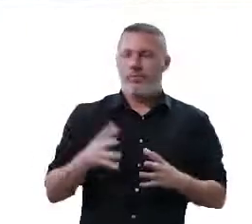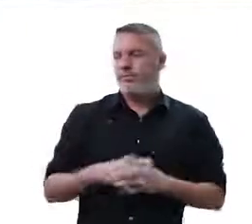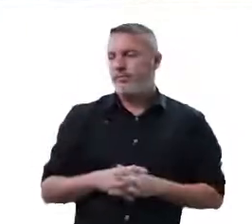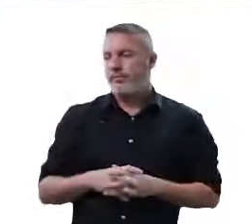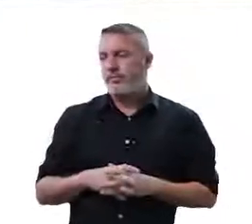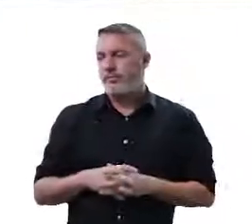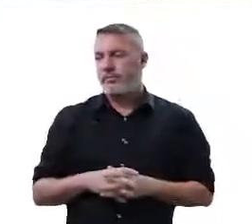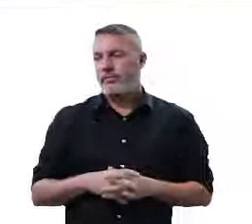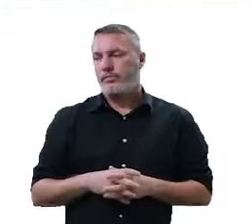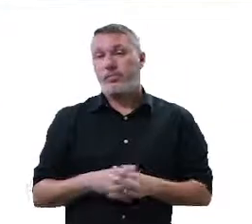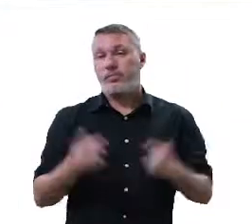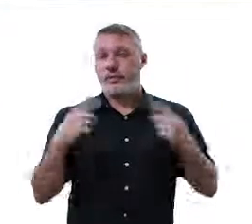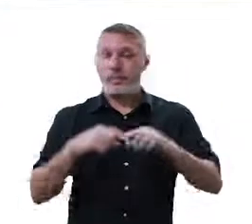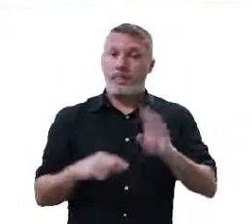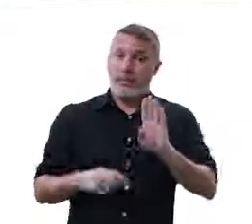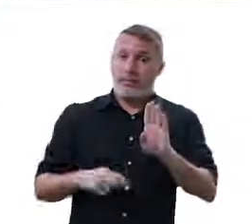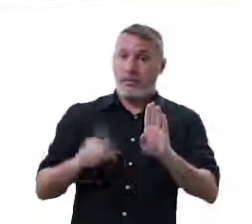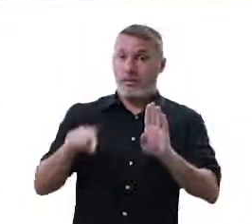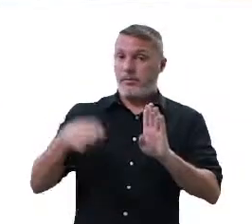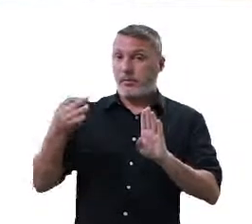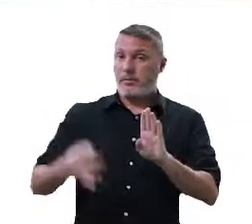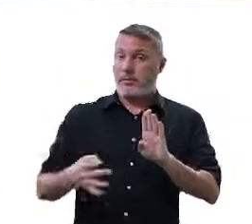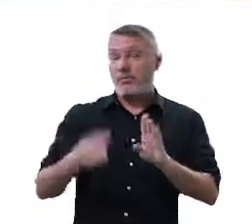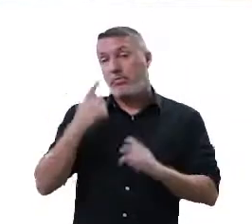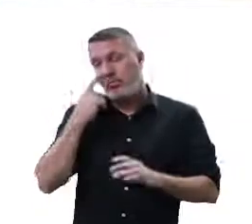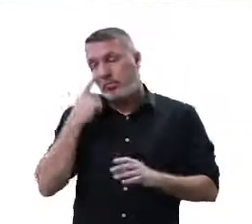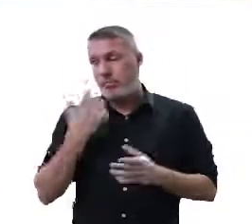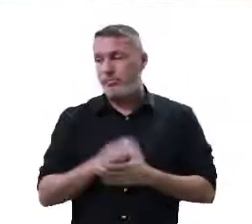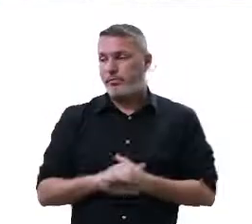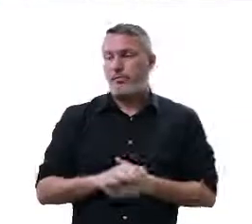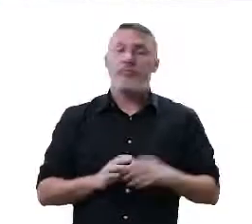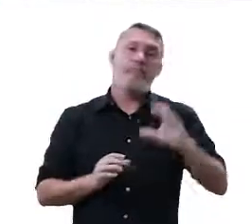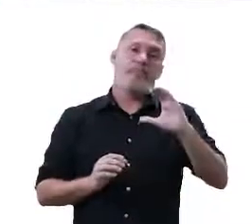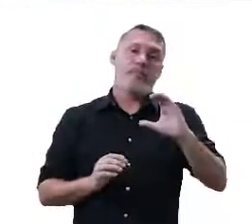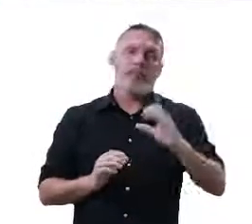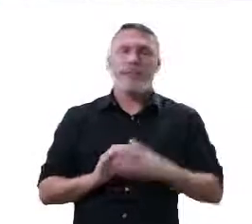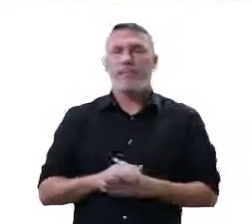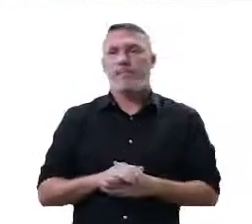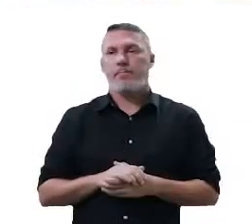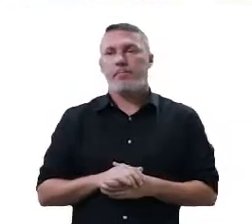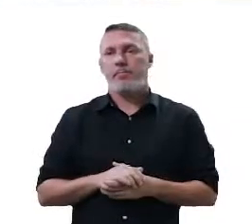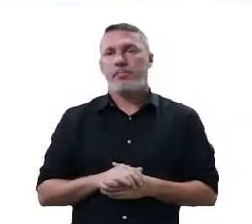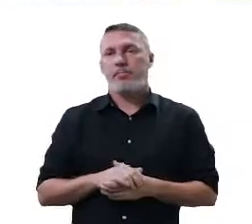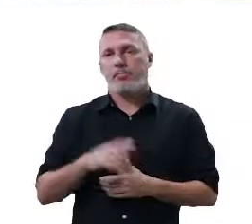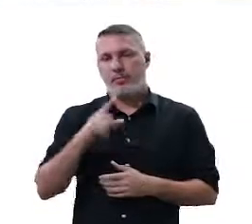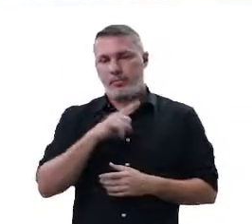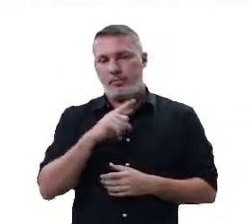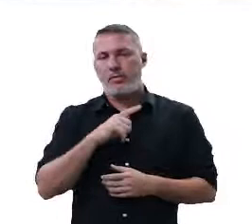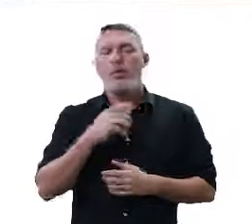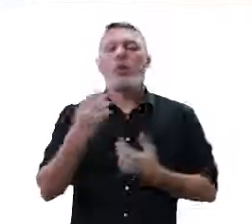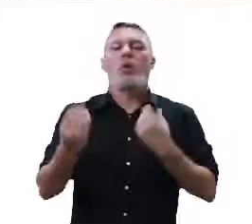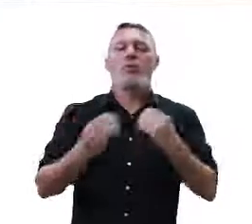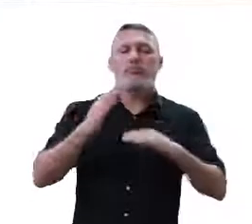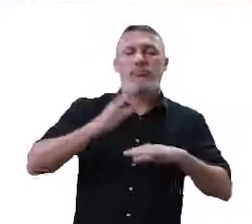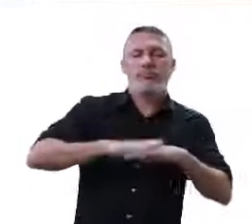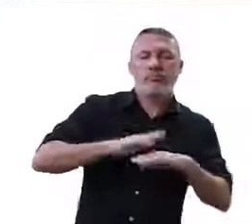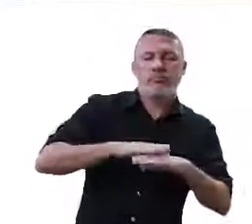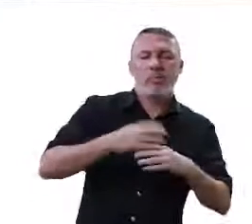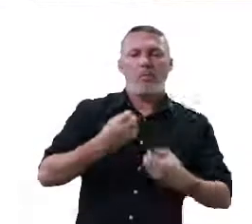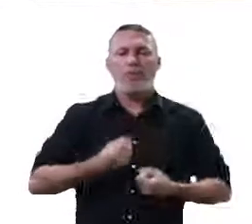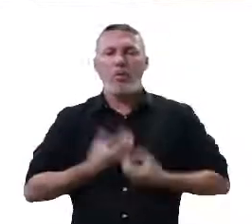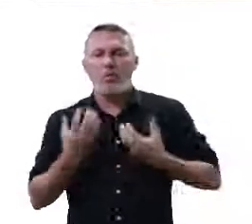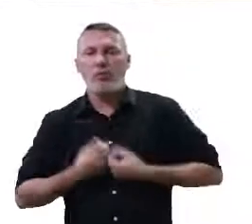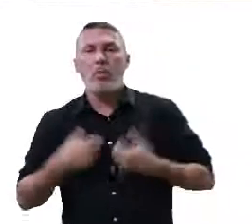maneira, né? A alternativa B, que é a correta, mas vamos lá. Então, a C. A consolidação das forças produtivas